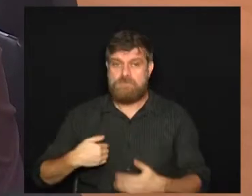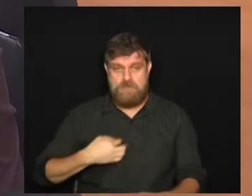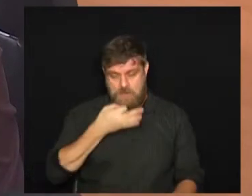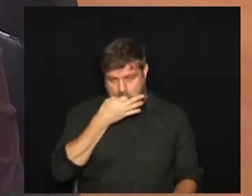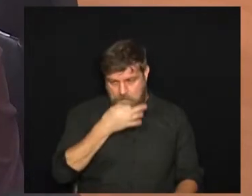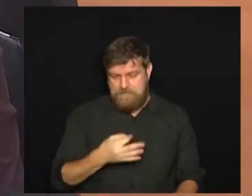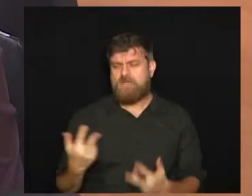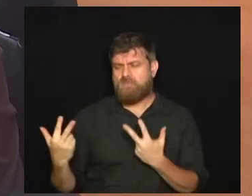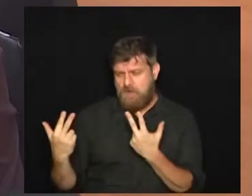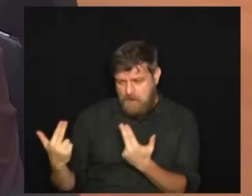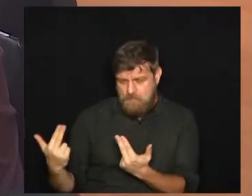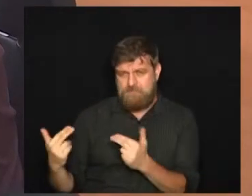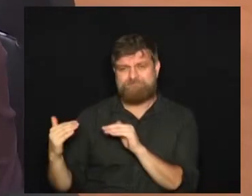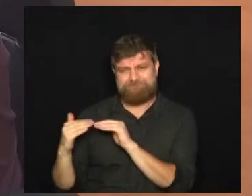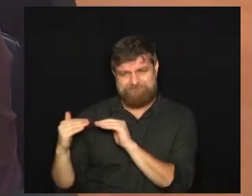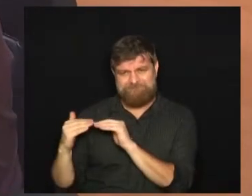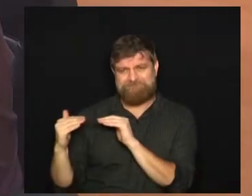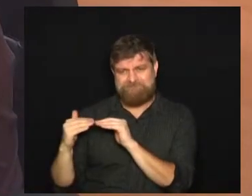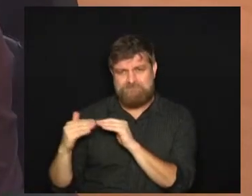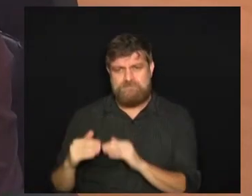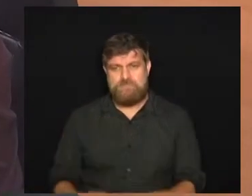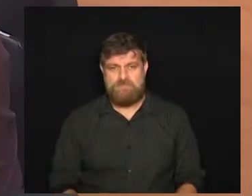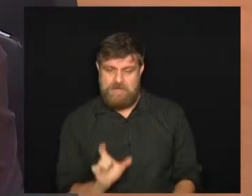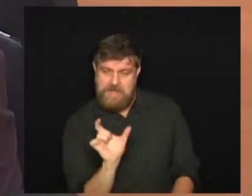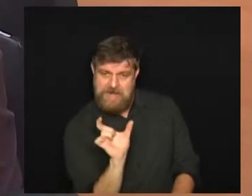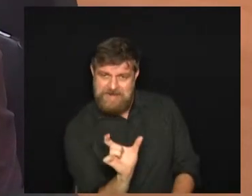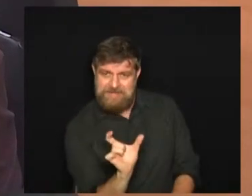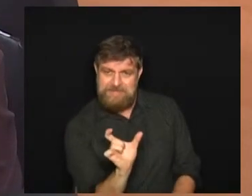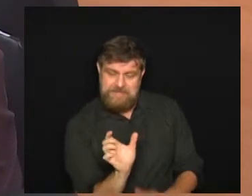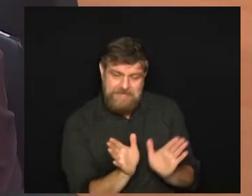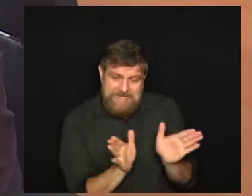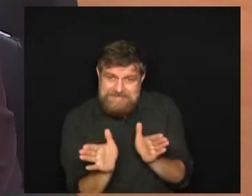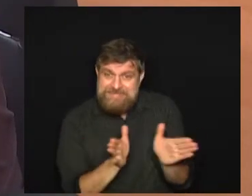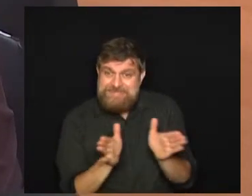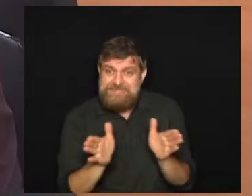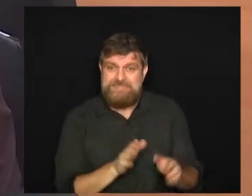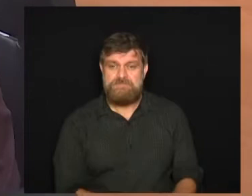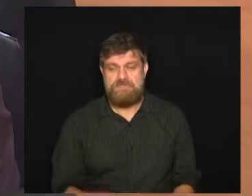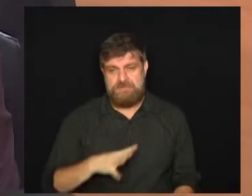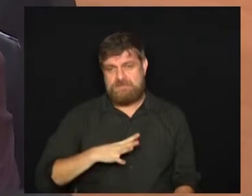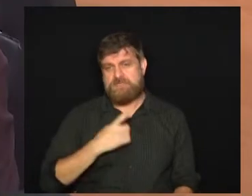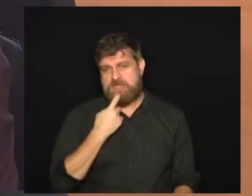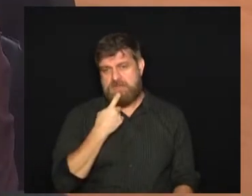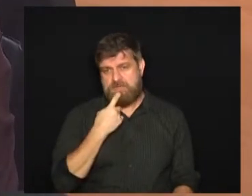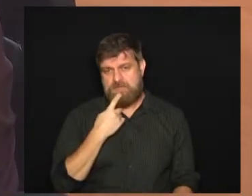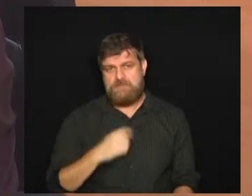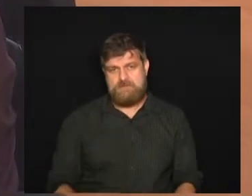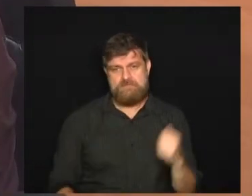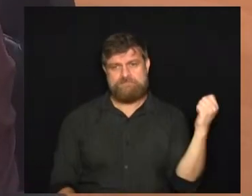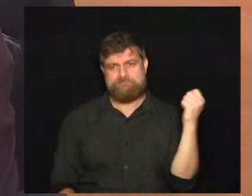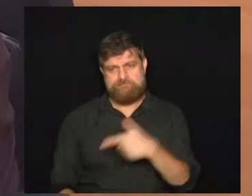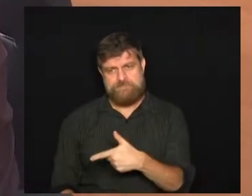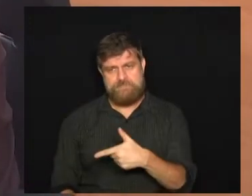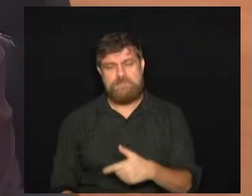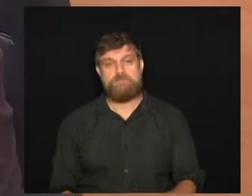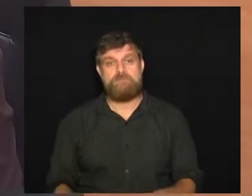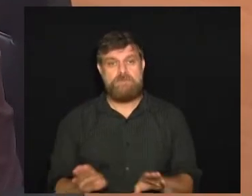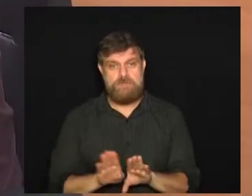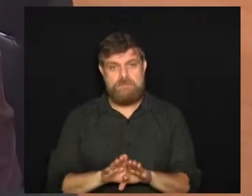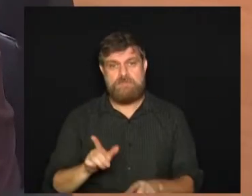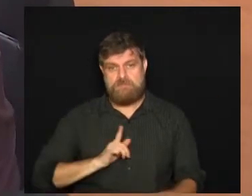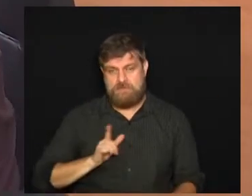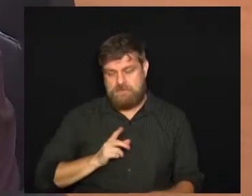opinião também, essa carteirinha do bem acessível com certeza vai ser contemplada também. Eu também tenho